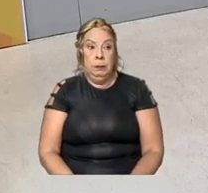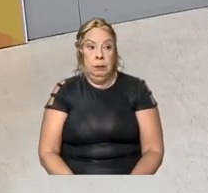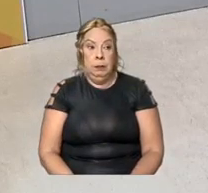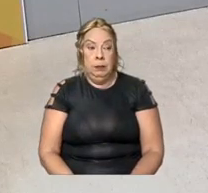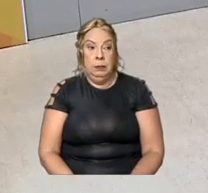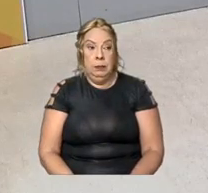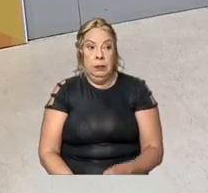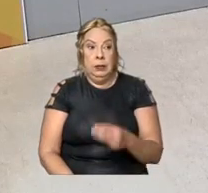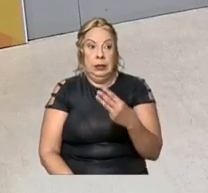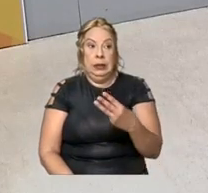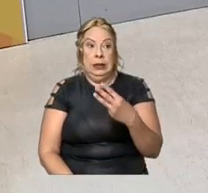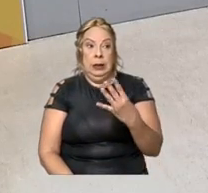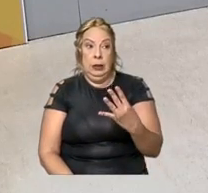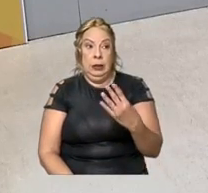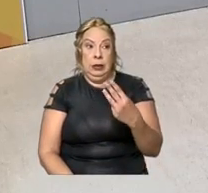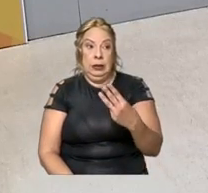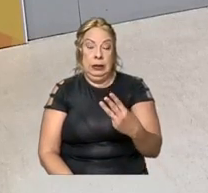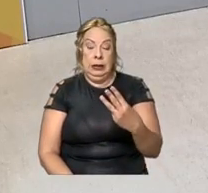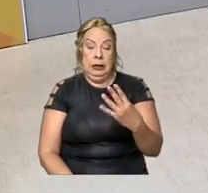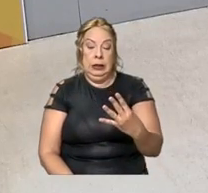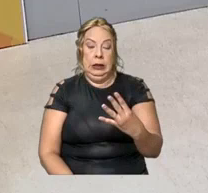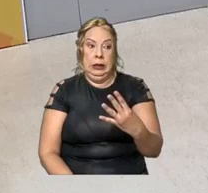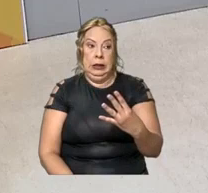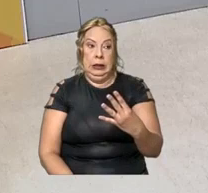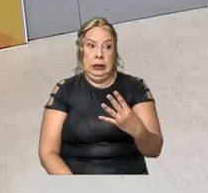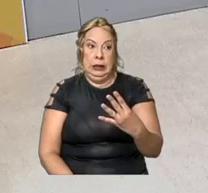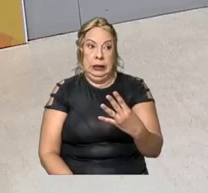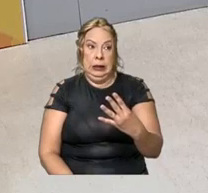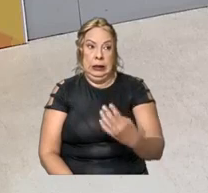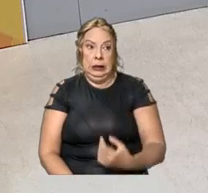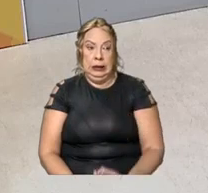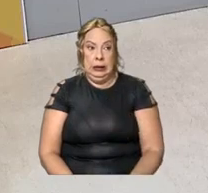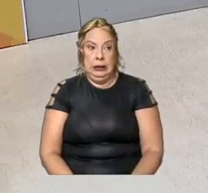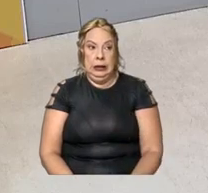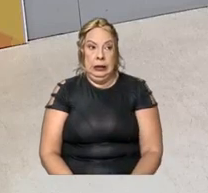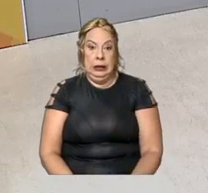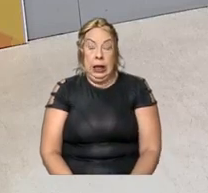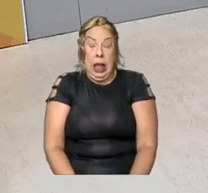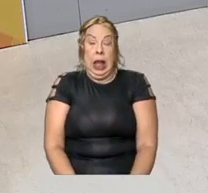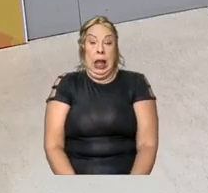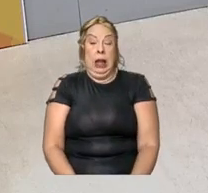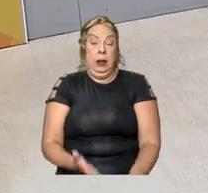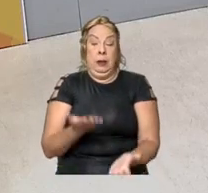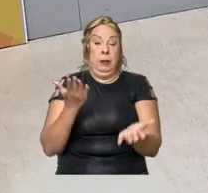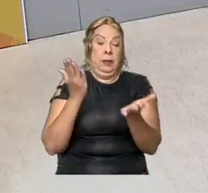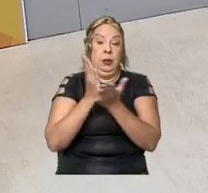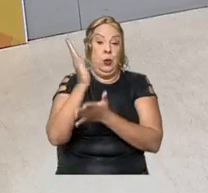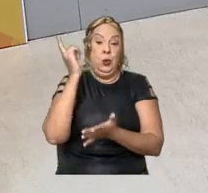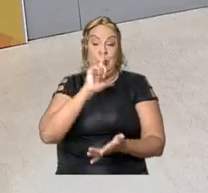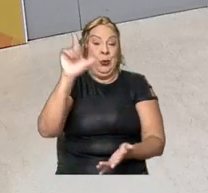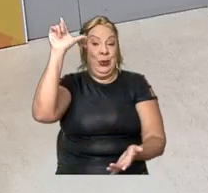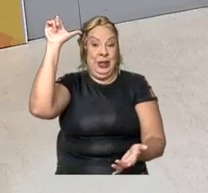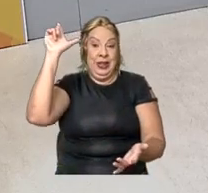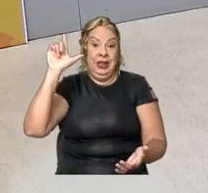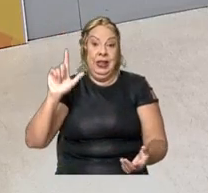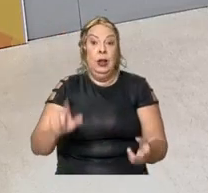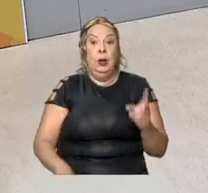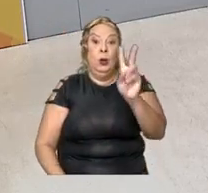Número 34 saiu agora. Decide ou não decide? 34. Decidiu! Decidido!